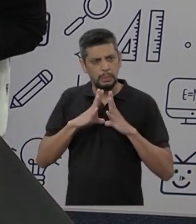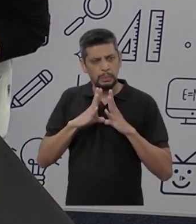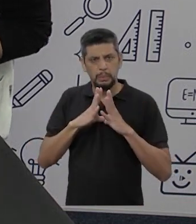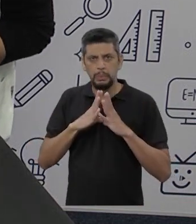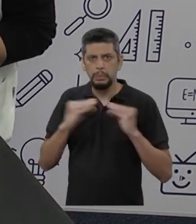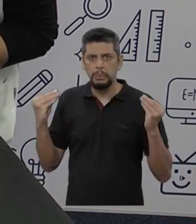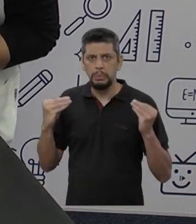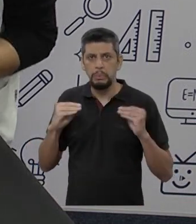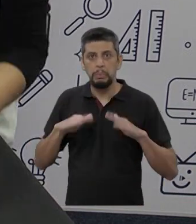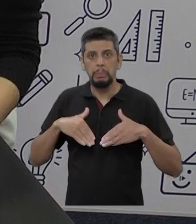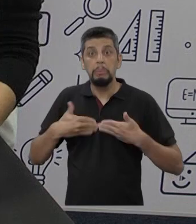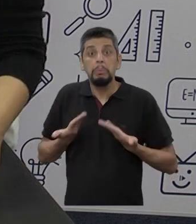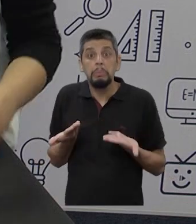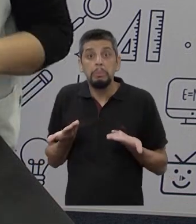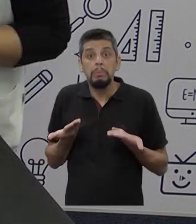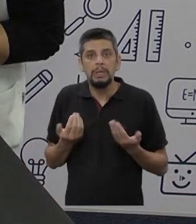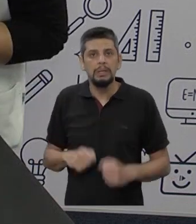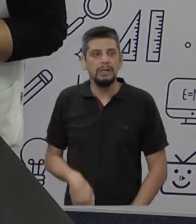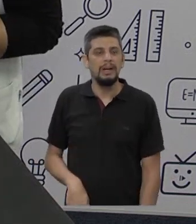Nascimento?